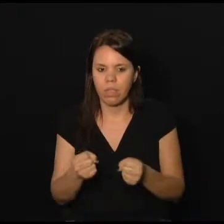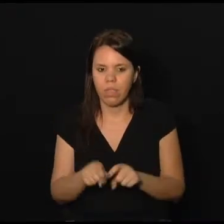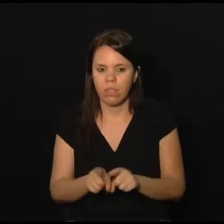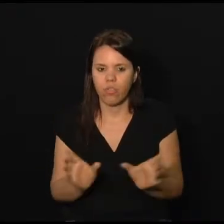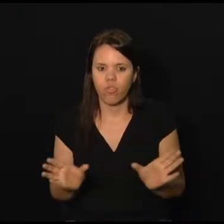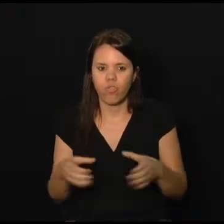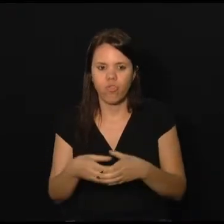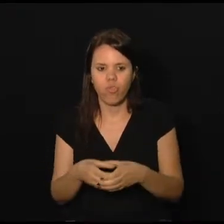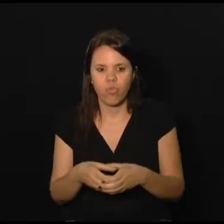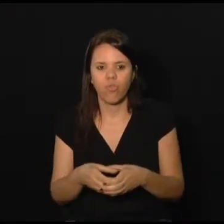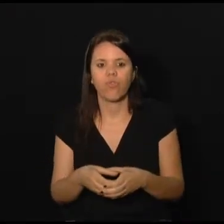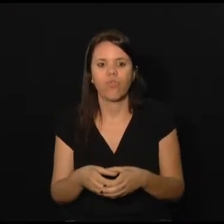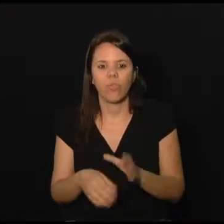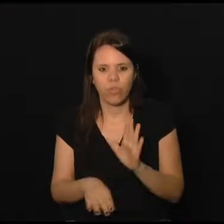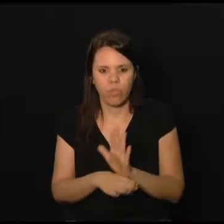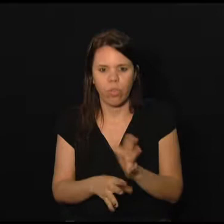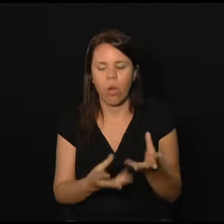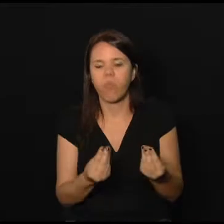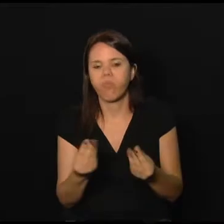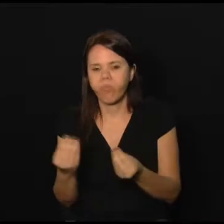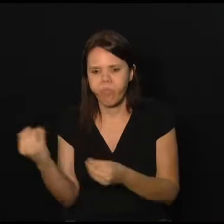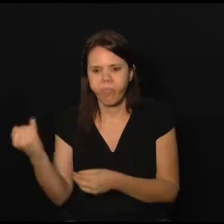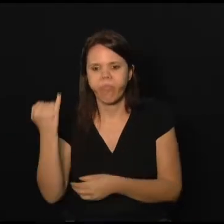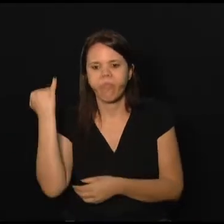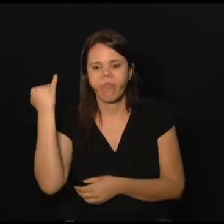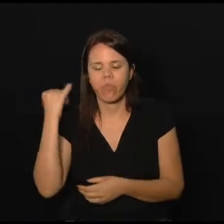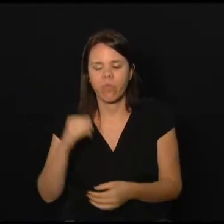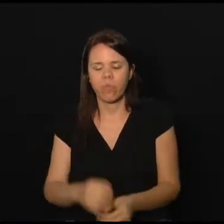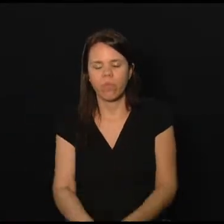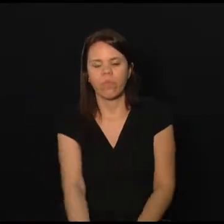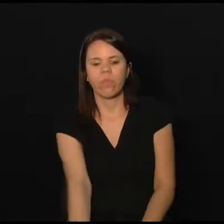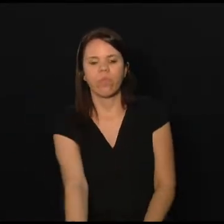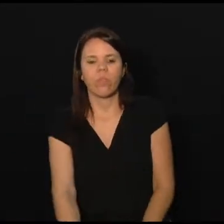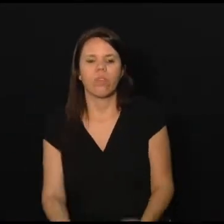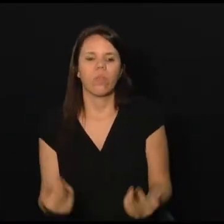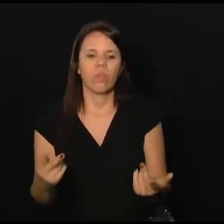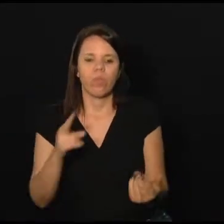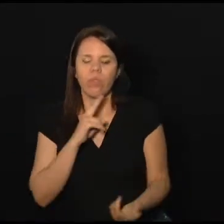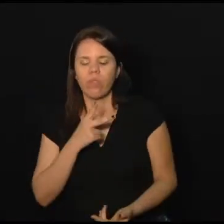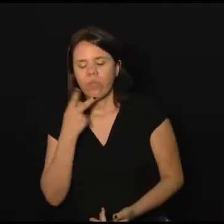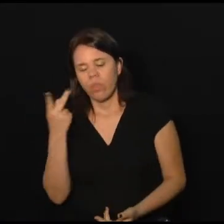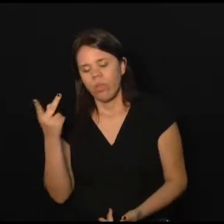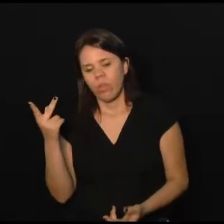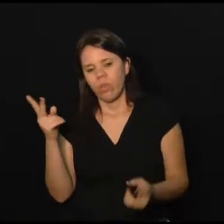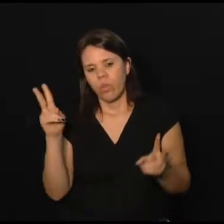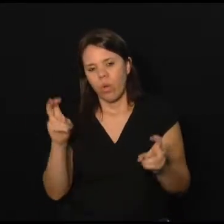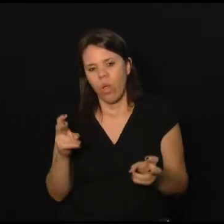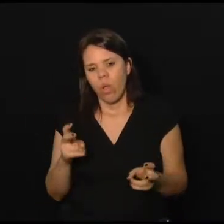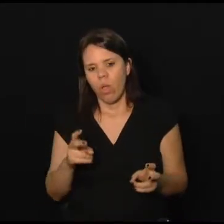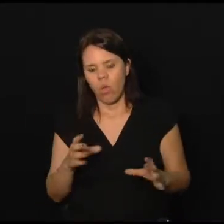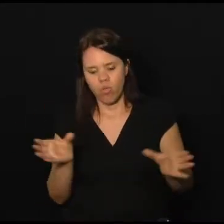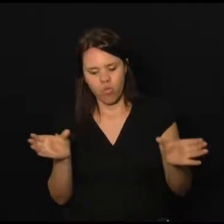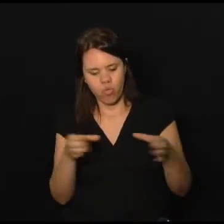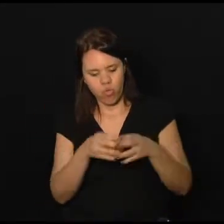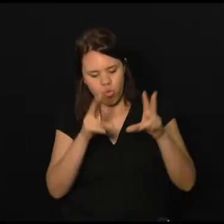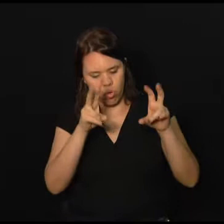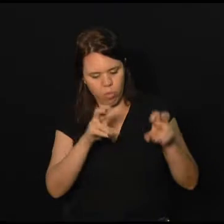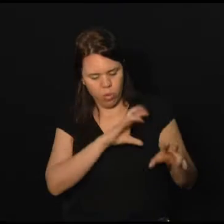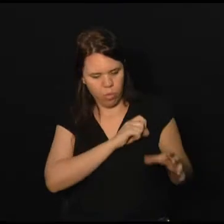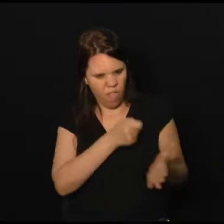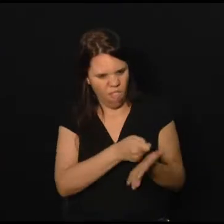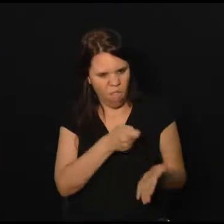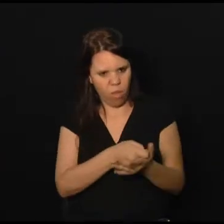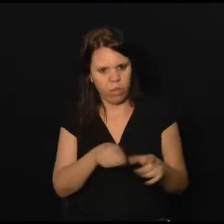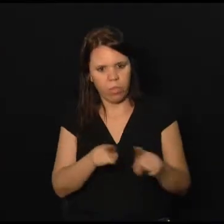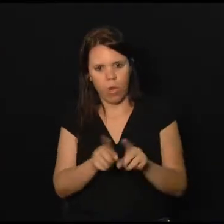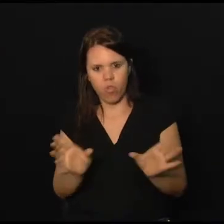Grupos de ajuda mútua é muito importante, né? Como o Nelson falou sobre o amor exigente, né? Grupos